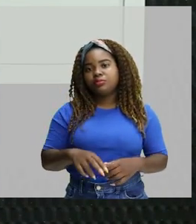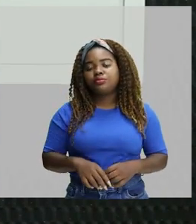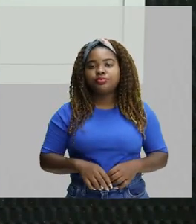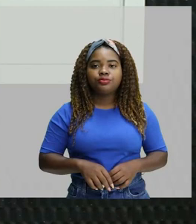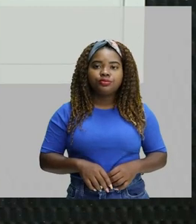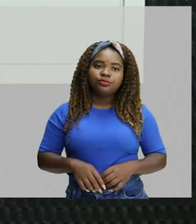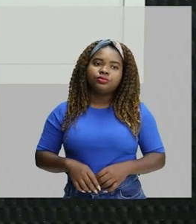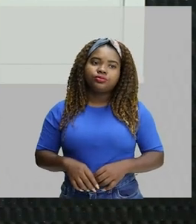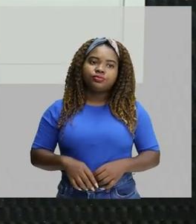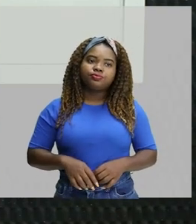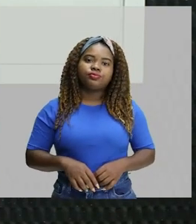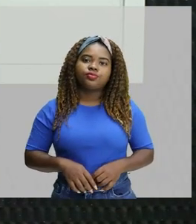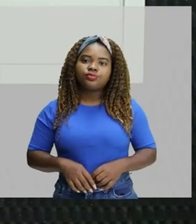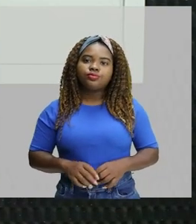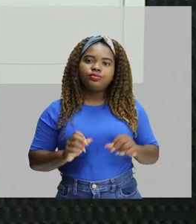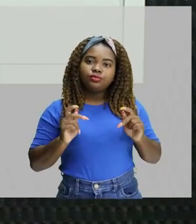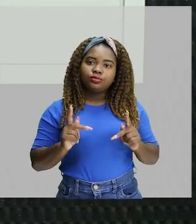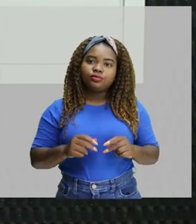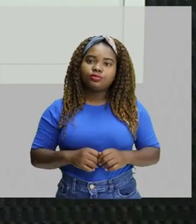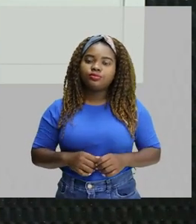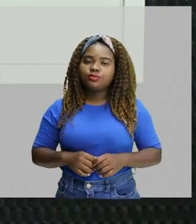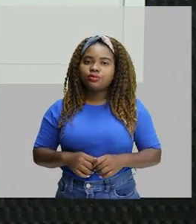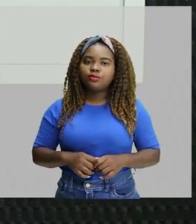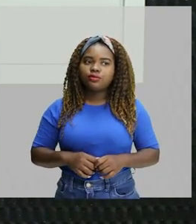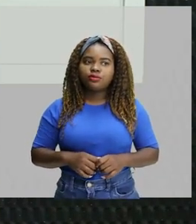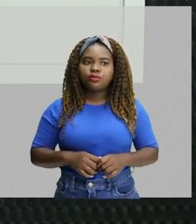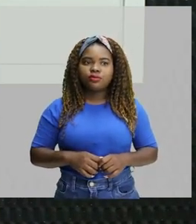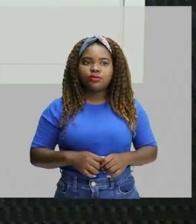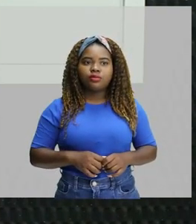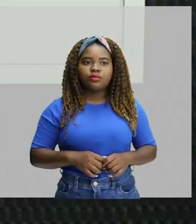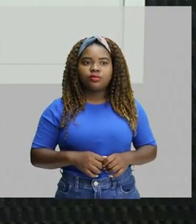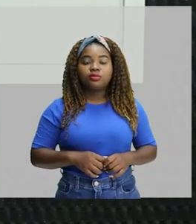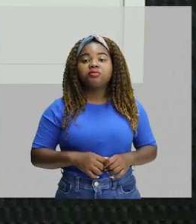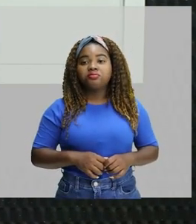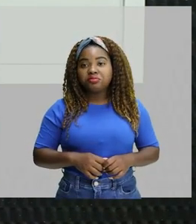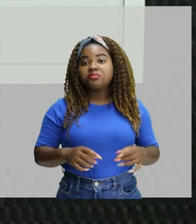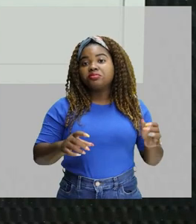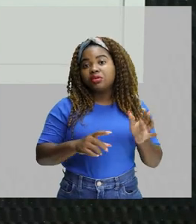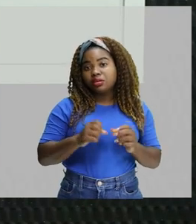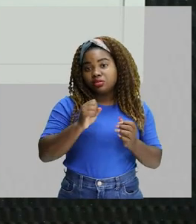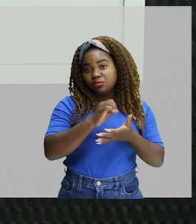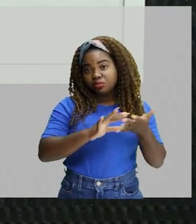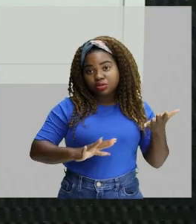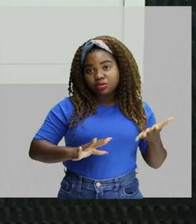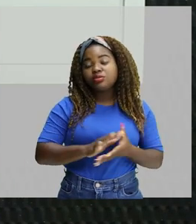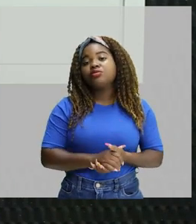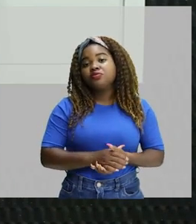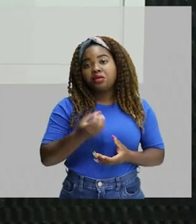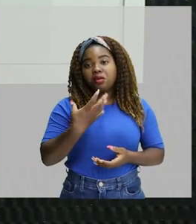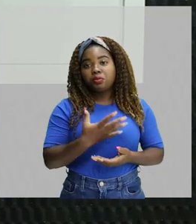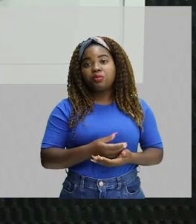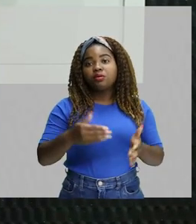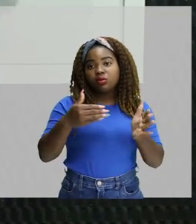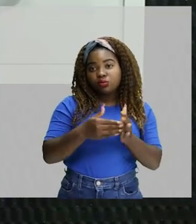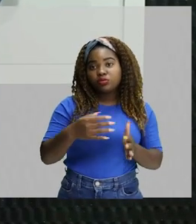valor x = a 2 belezinha beleza mais uma questão aí de divisão vamos paraa nossa